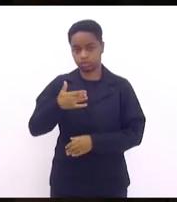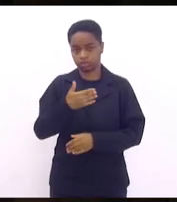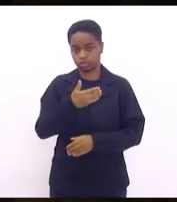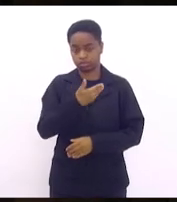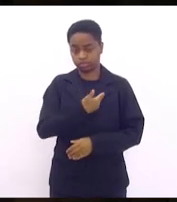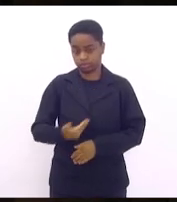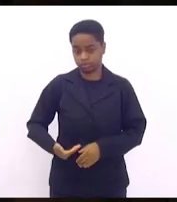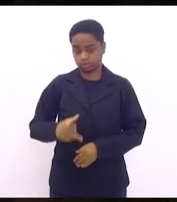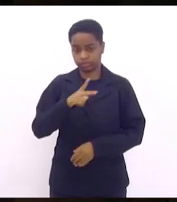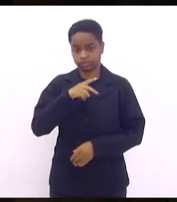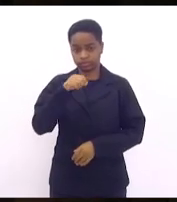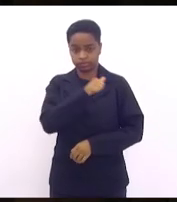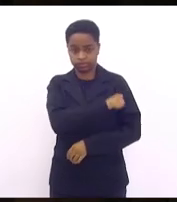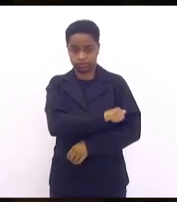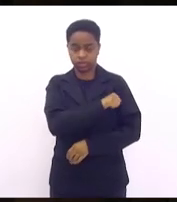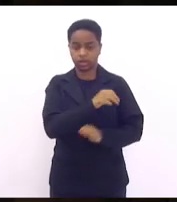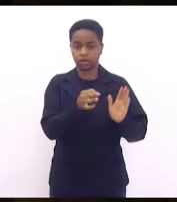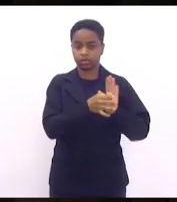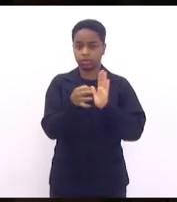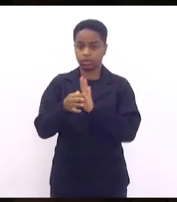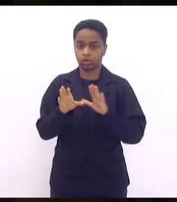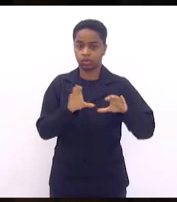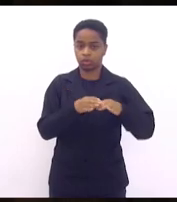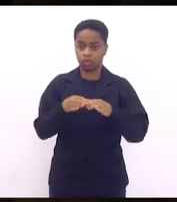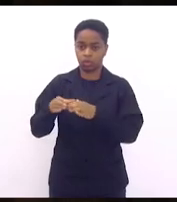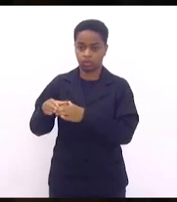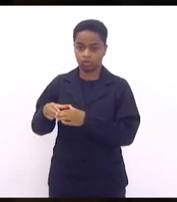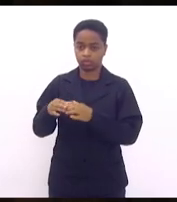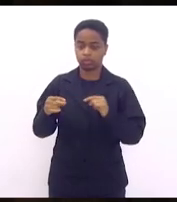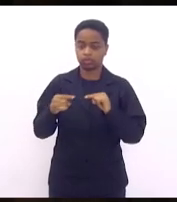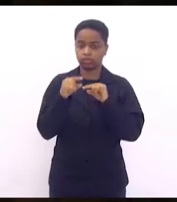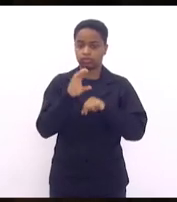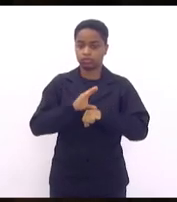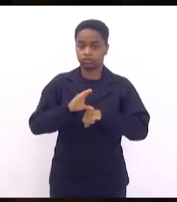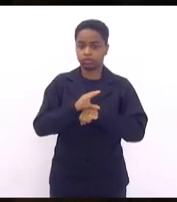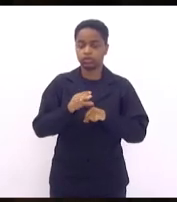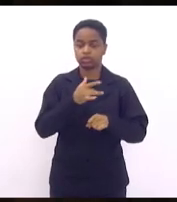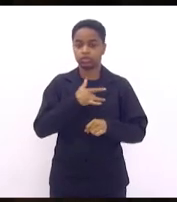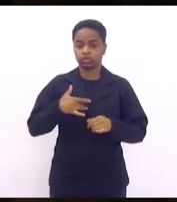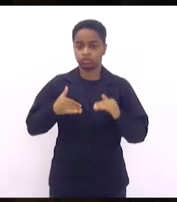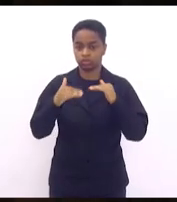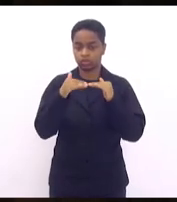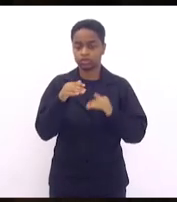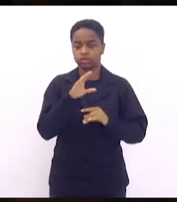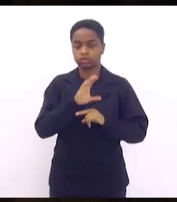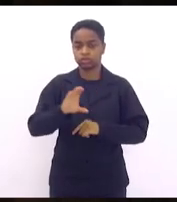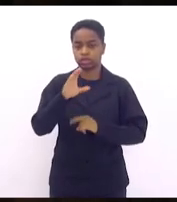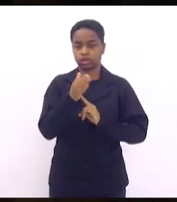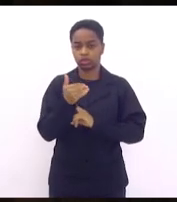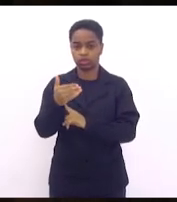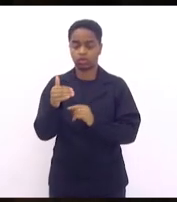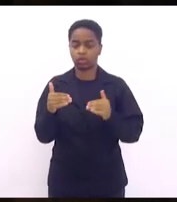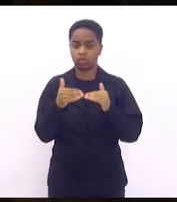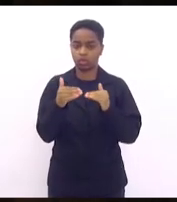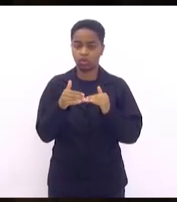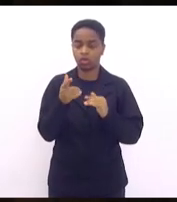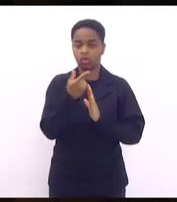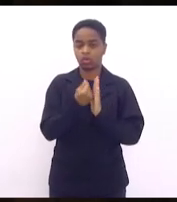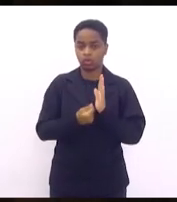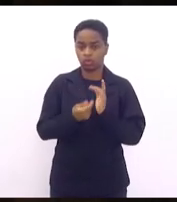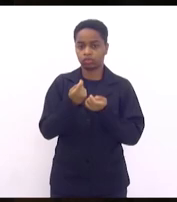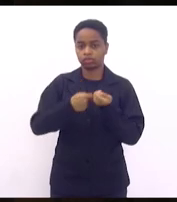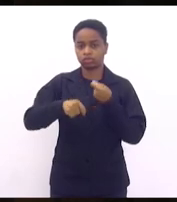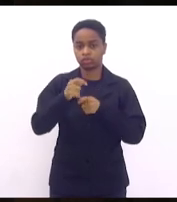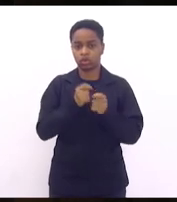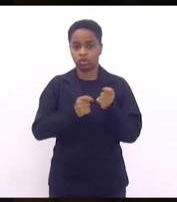Estado do Rio de Janeiro. Pareceres das comissões. Constituição e Justiça pela Constitucionalidade, Saúde favorável, Ciência e Tecnologia favorável, Orçamento,